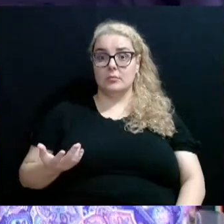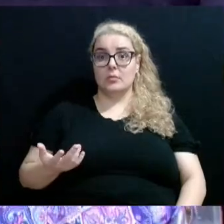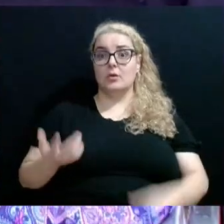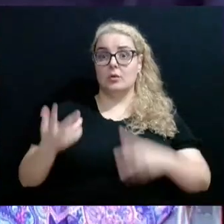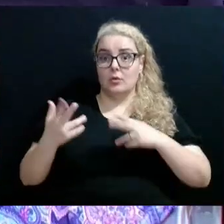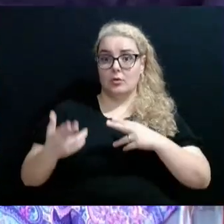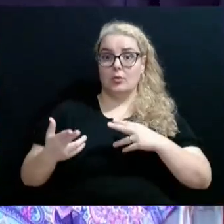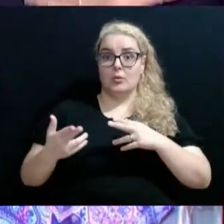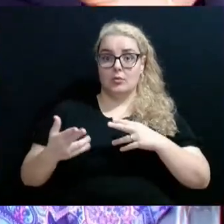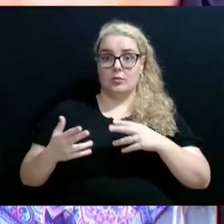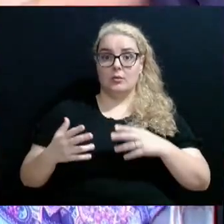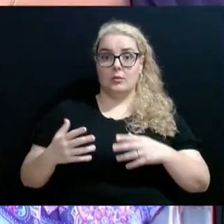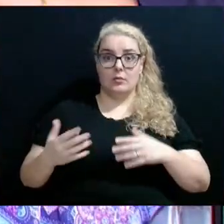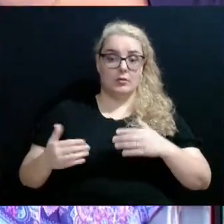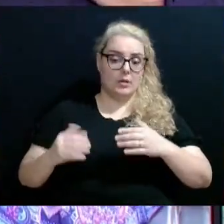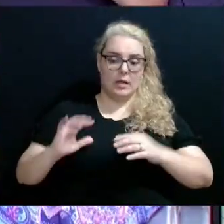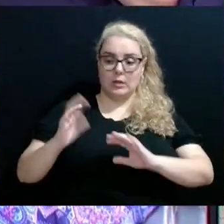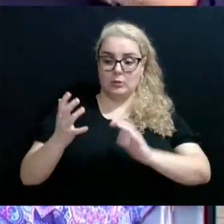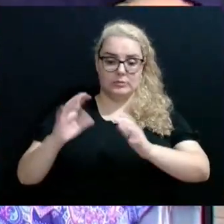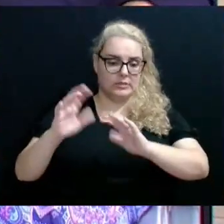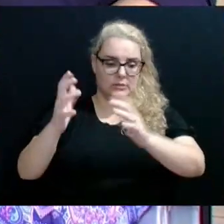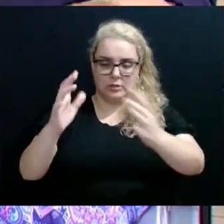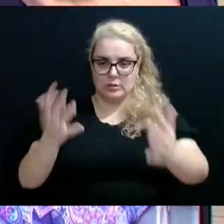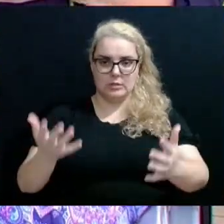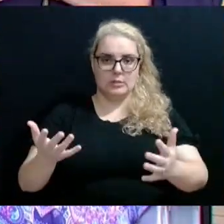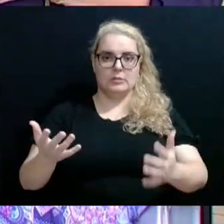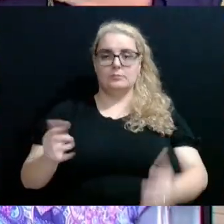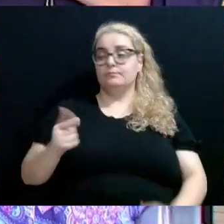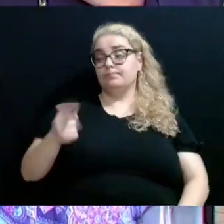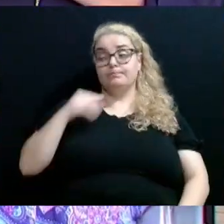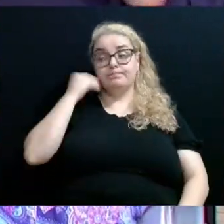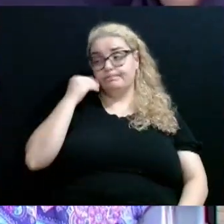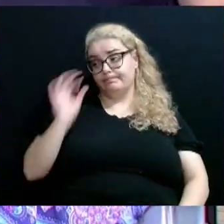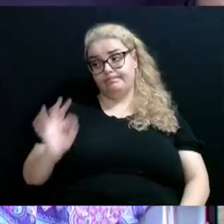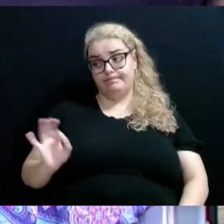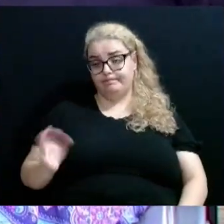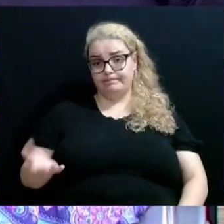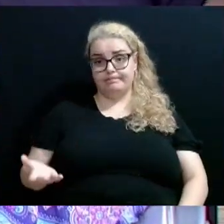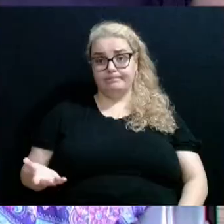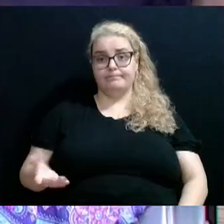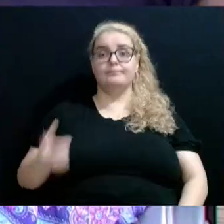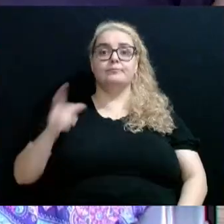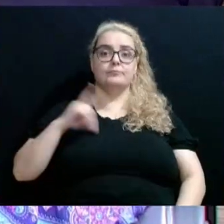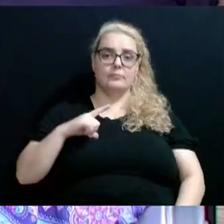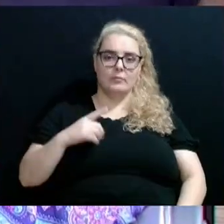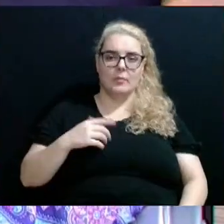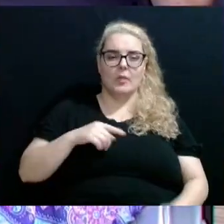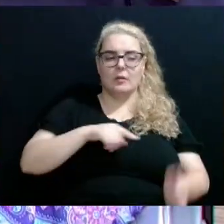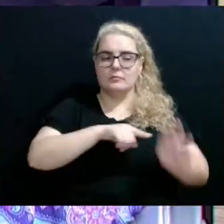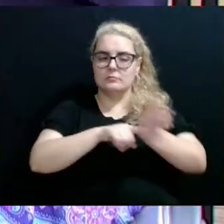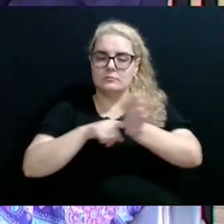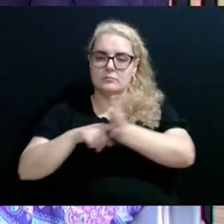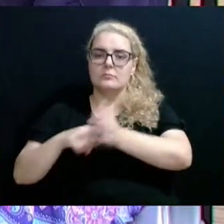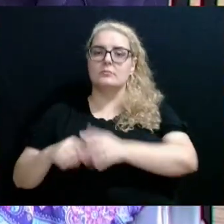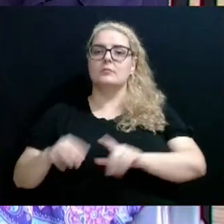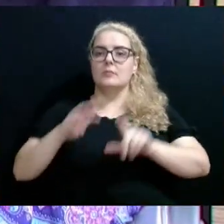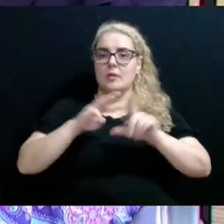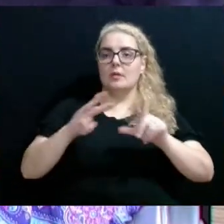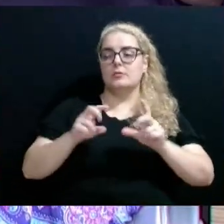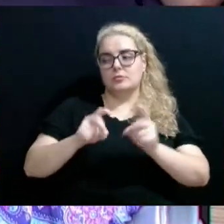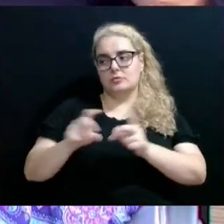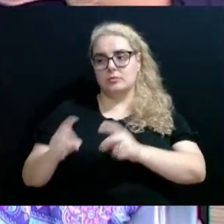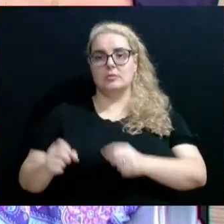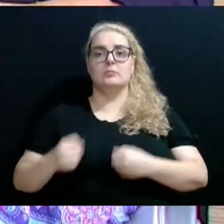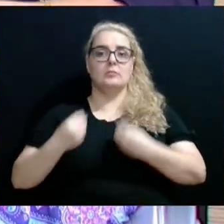tudo muito acontecendo, eu não tinha experiência nenhuma, então eu tenho estudado as plataformas ultimamente para eu poder levar